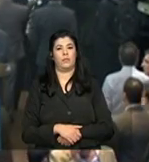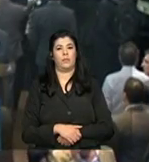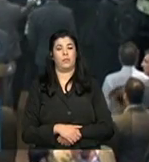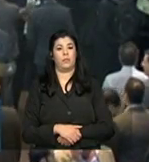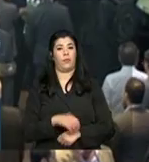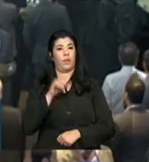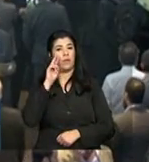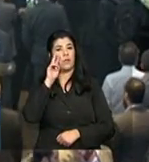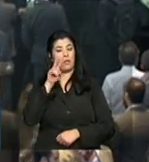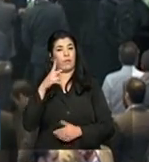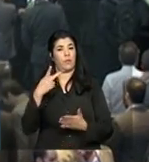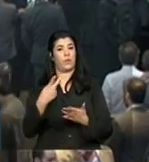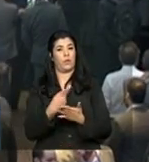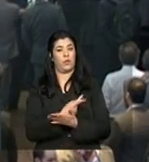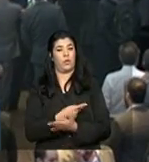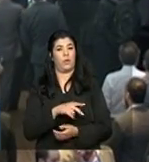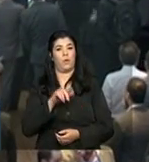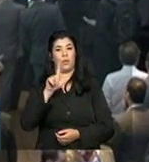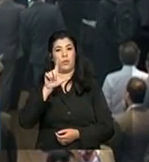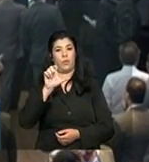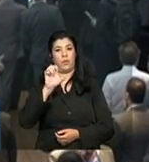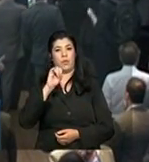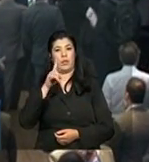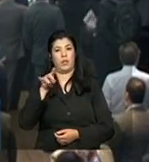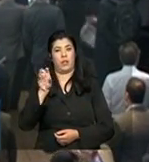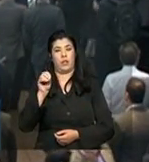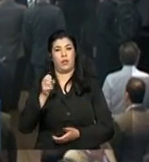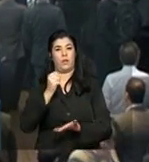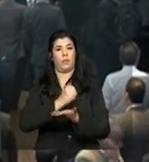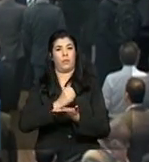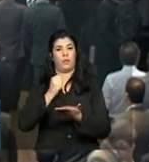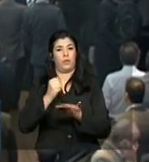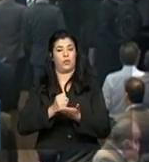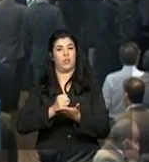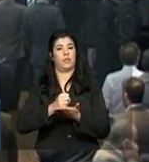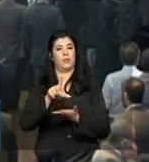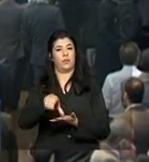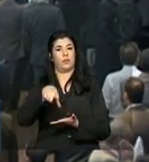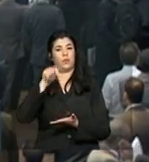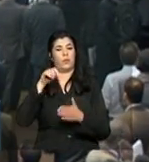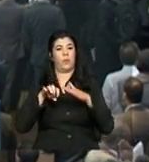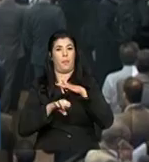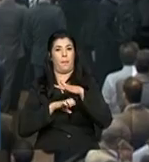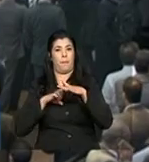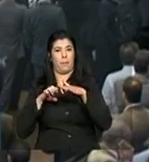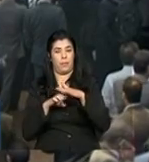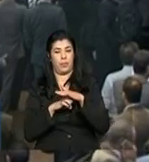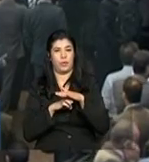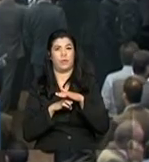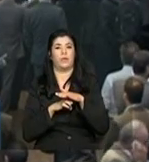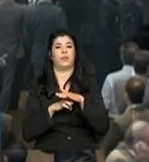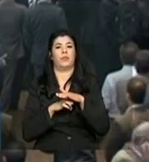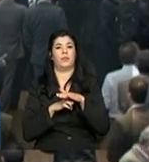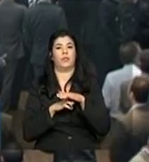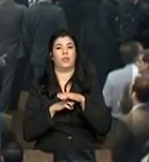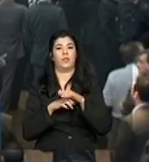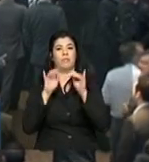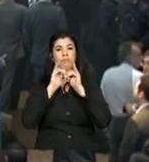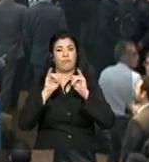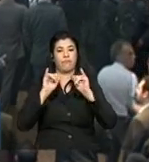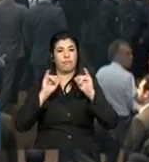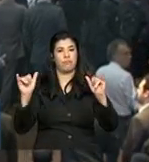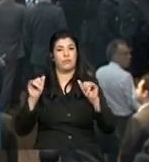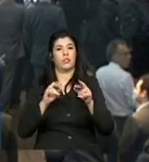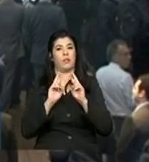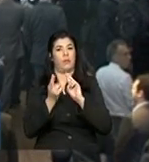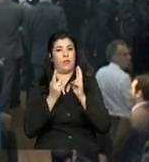Esse é o leilão para a contratação do Serviço Público de Linhas de Transmissão de Energia Elétrica em 8 estados do